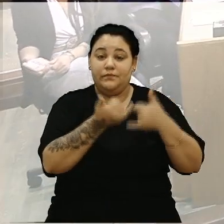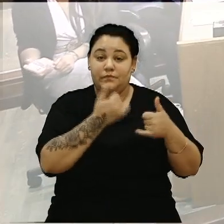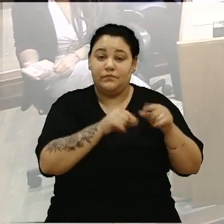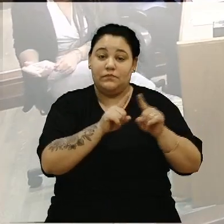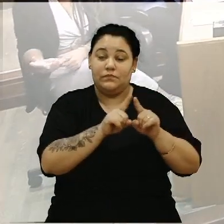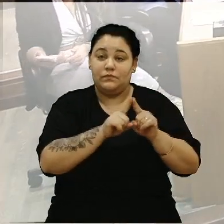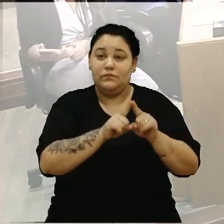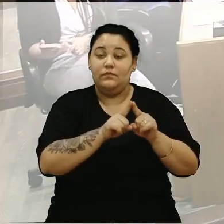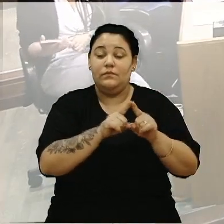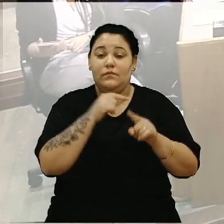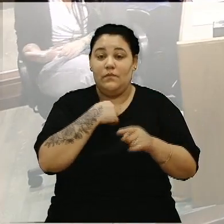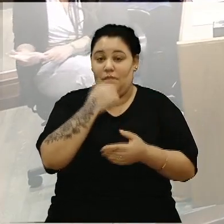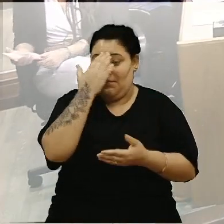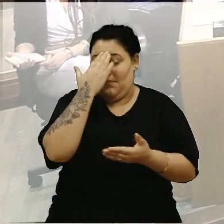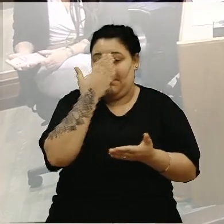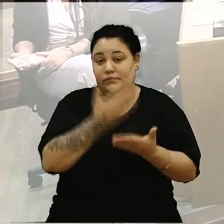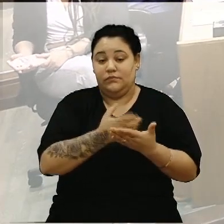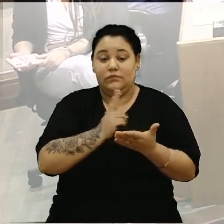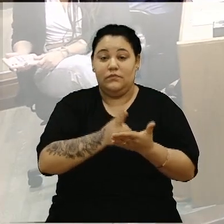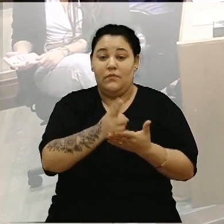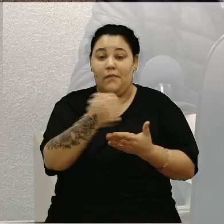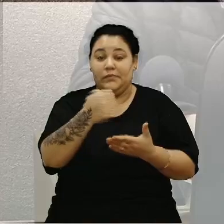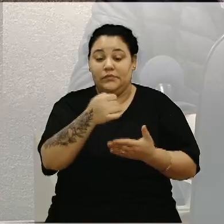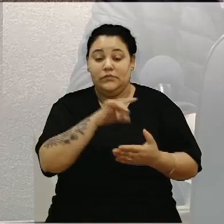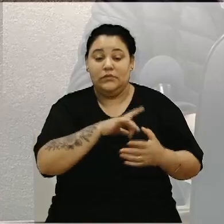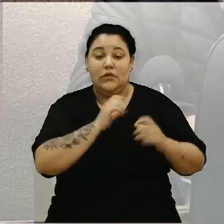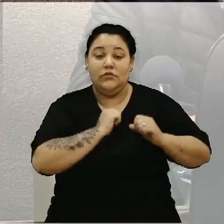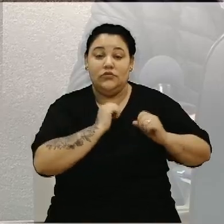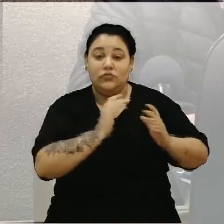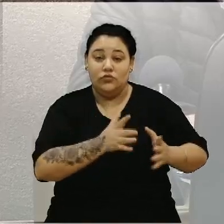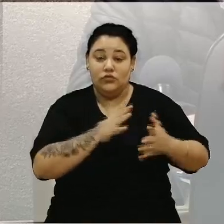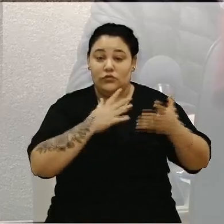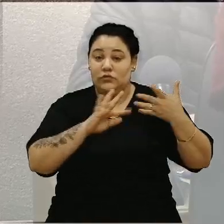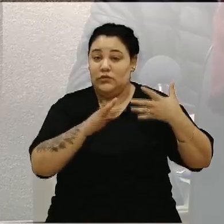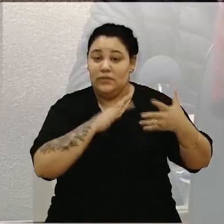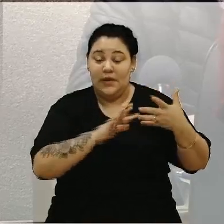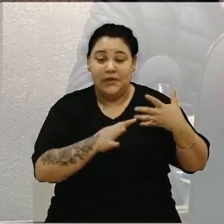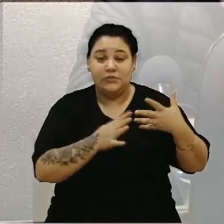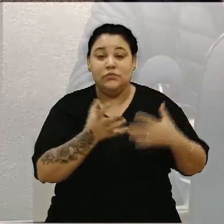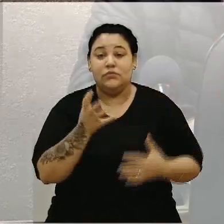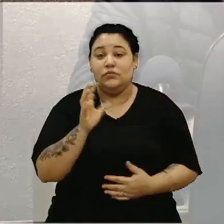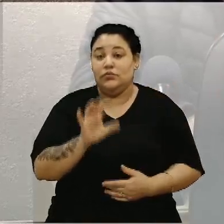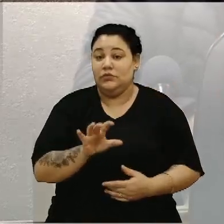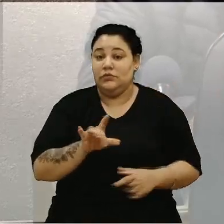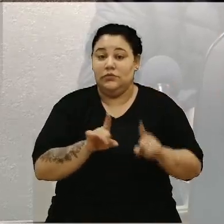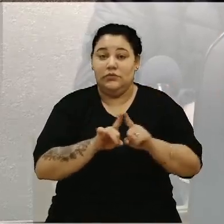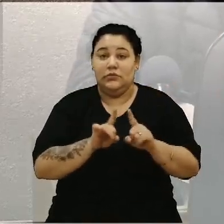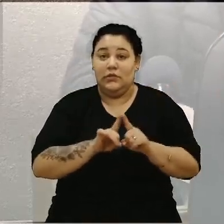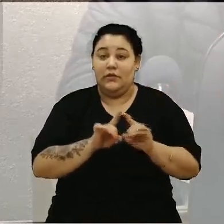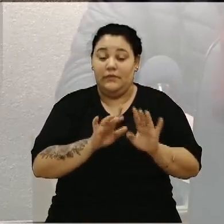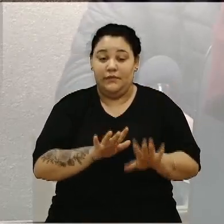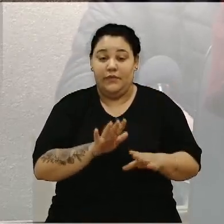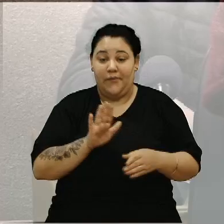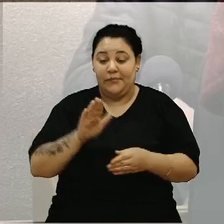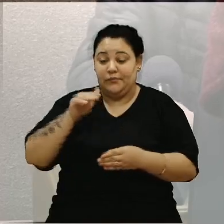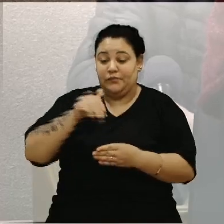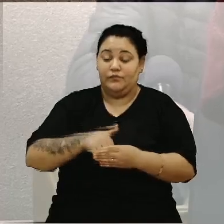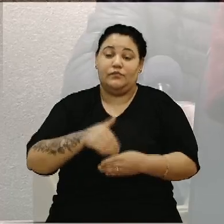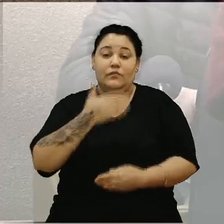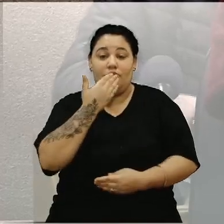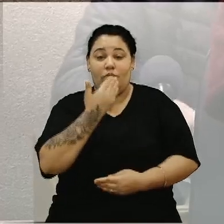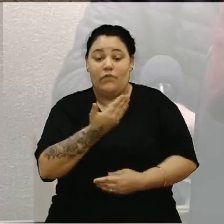informação. Acredito que sempre devemos agir com transparência, né? Por isso fica este voto e pedido para que